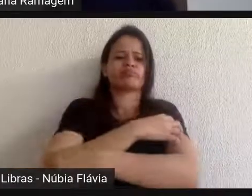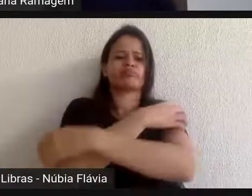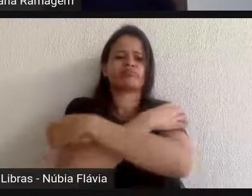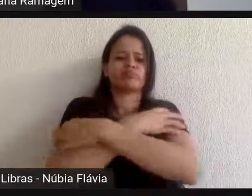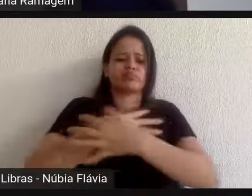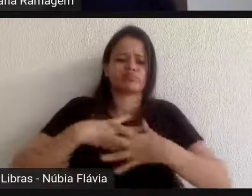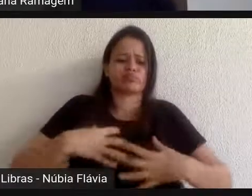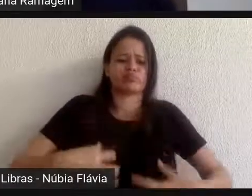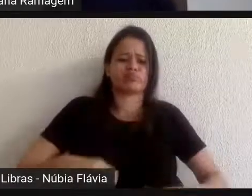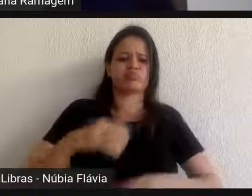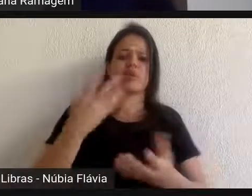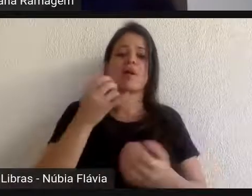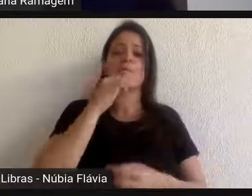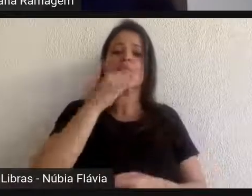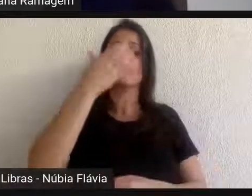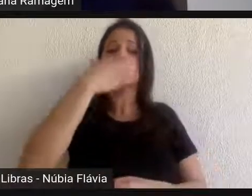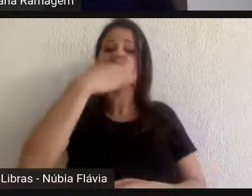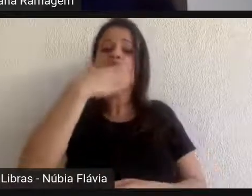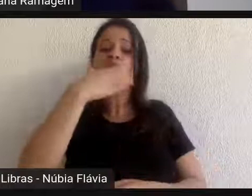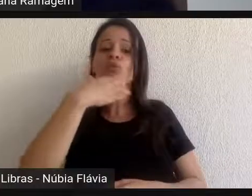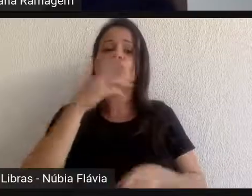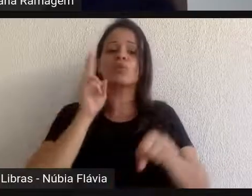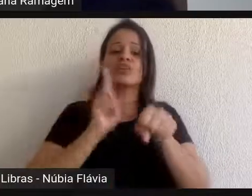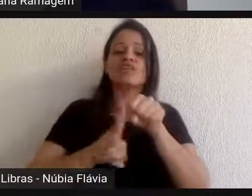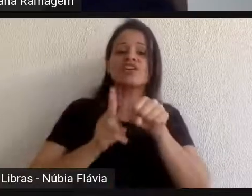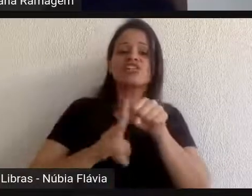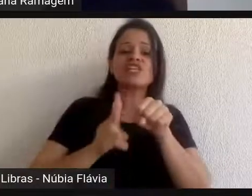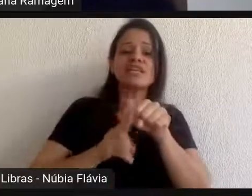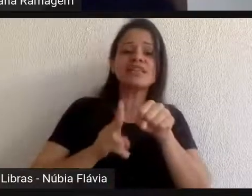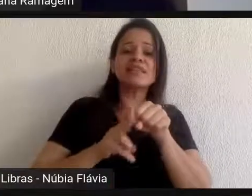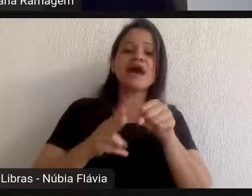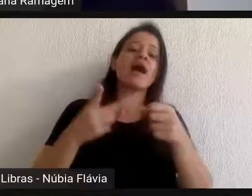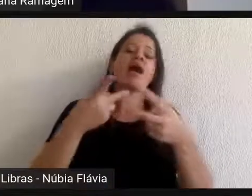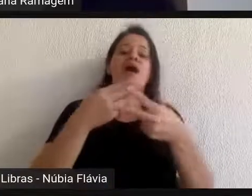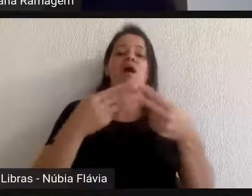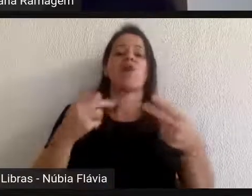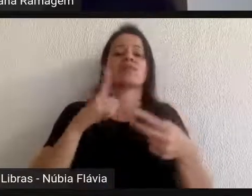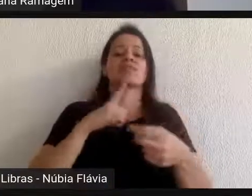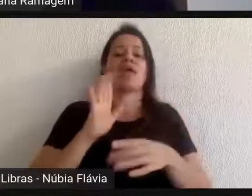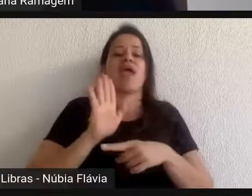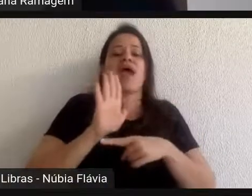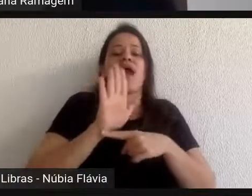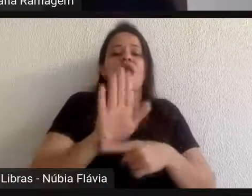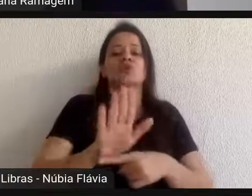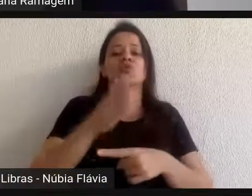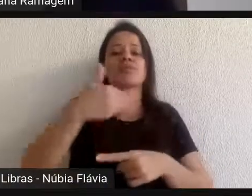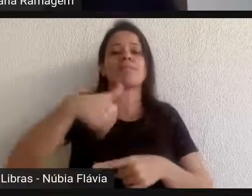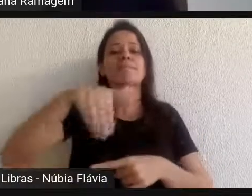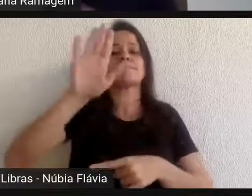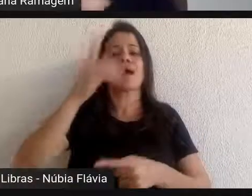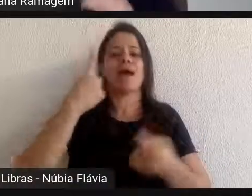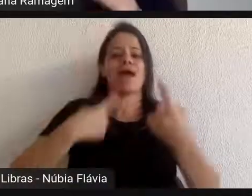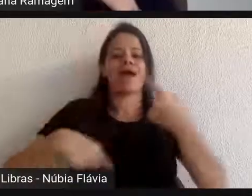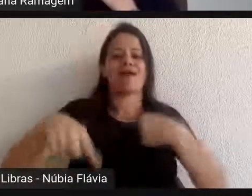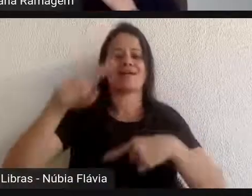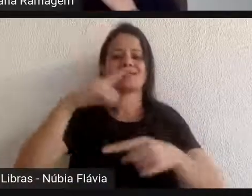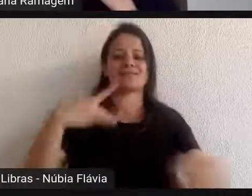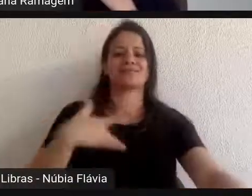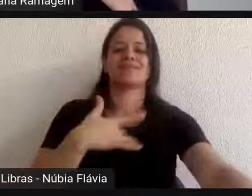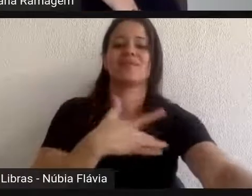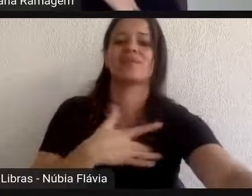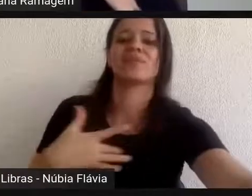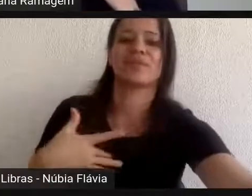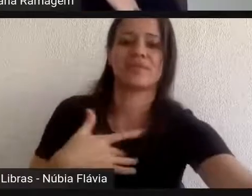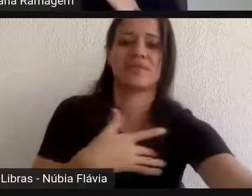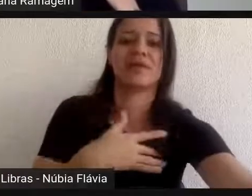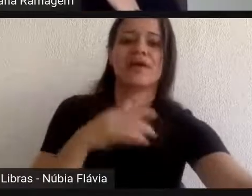que vêm nos vegetais, os compostos bioativos, eu vou citar alguns que são os mais conhecidos, né? O licopeno, que é o que dá a cor